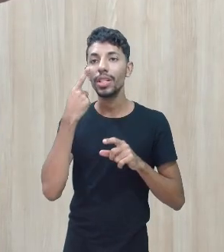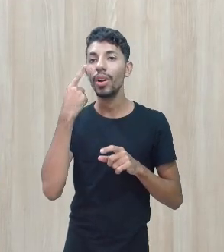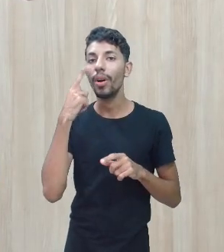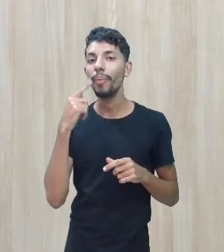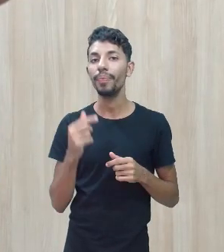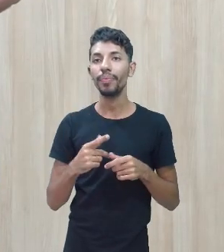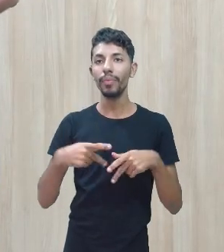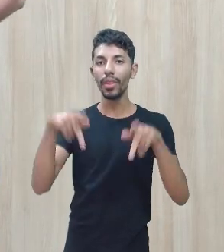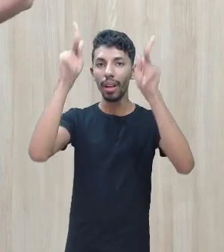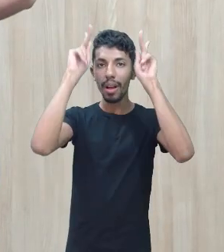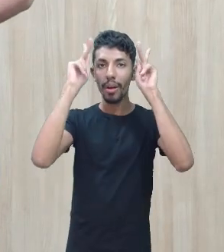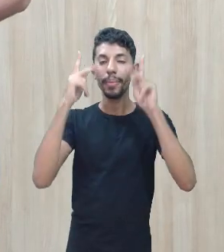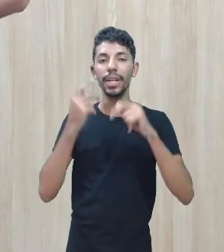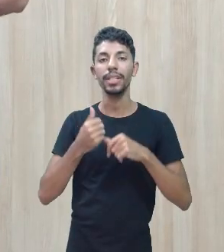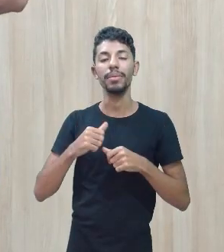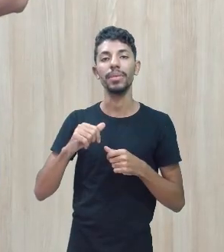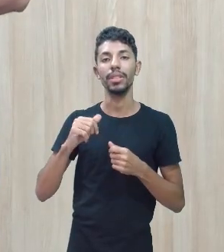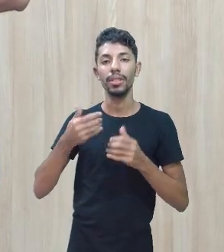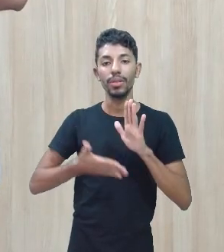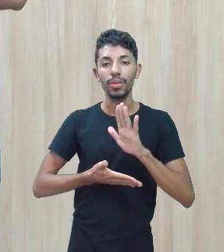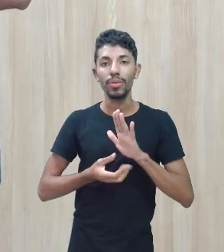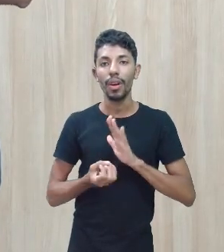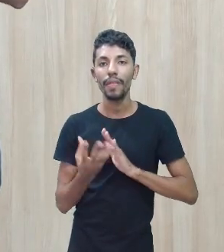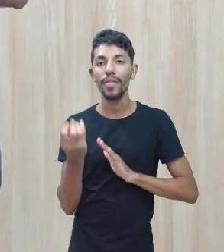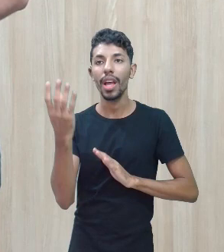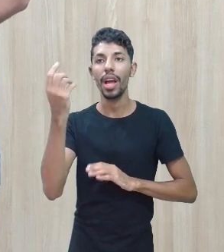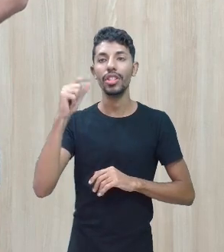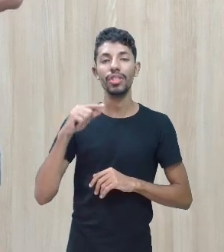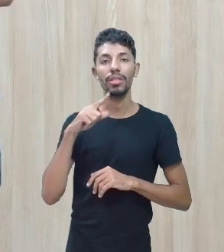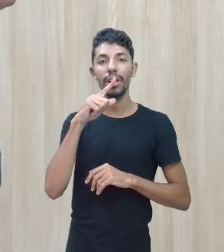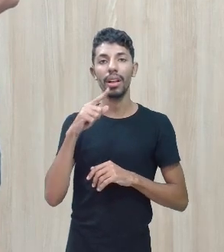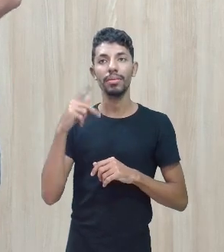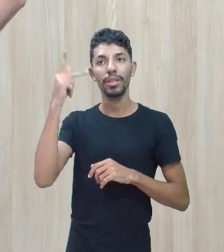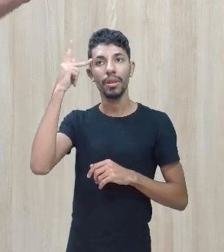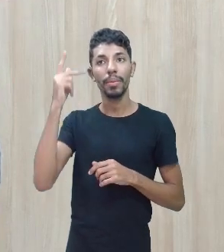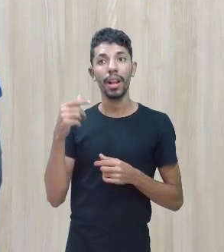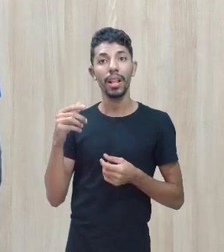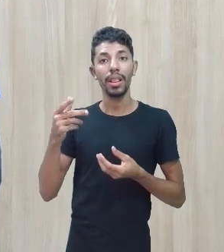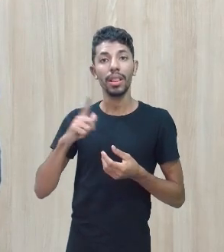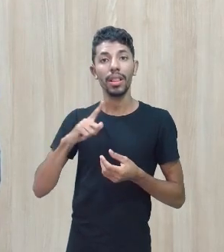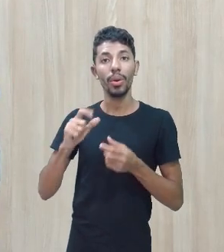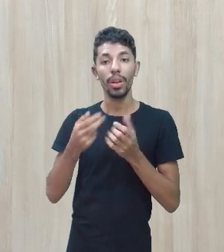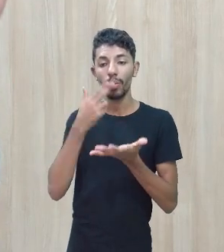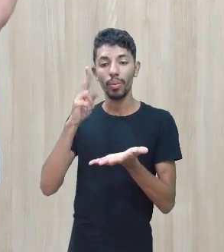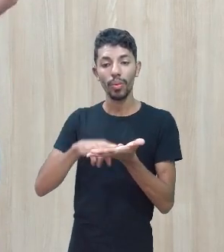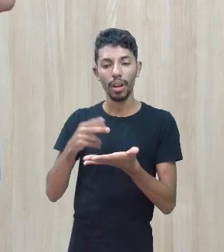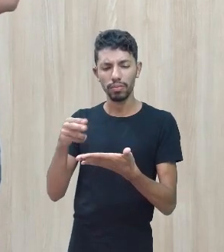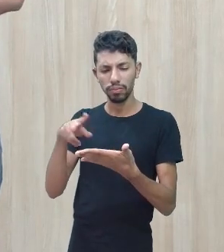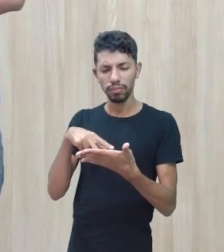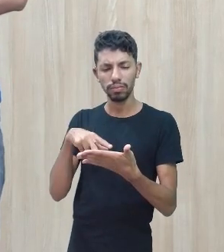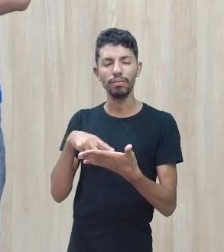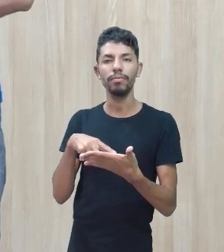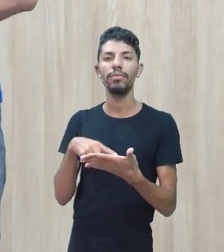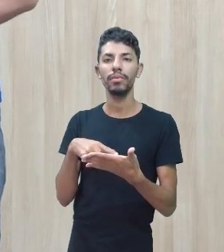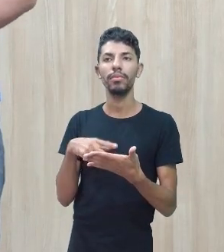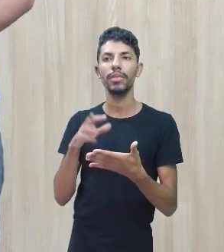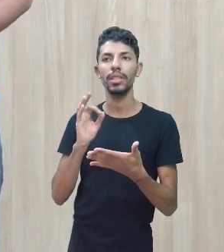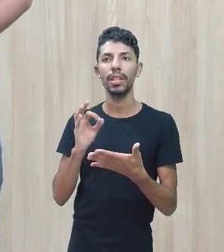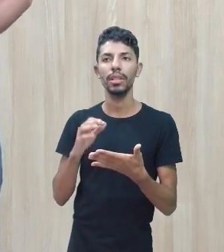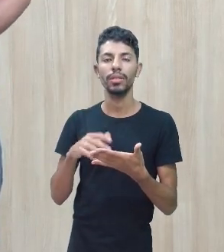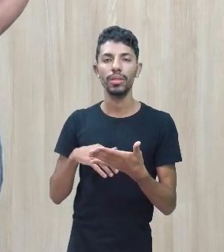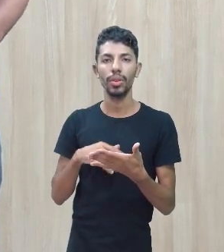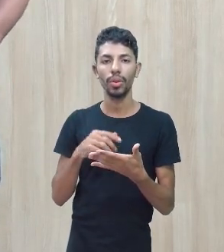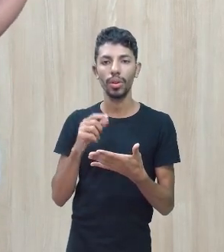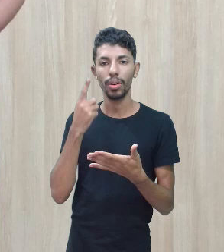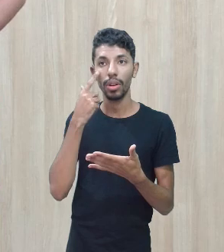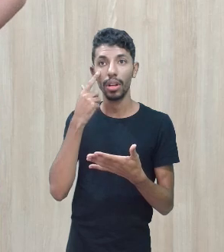Pedro, em uma viagem para São Paulo, ele recebe cartas, né, de Dona Leopoldina, sua esposa, e do José Bonifácio, um grande representante da elite local, dizendo assim,